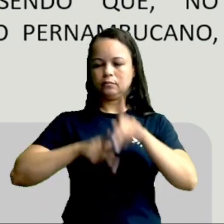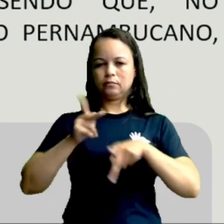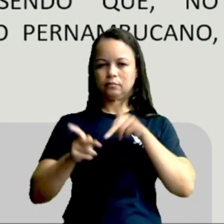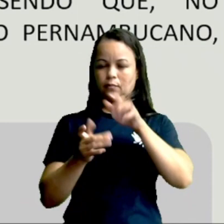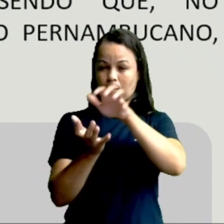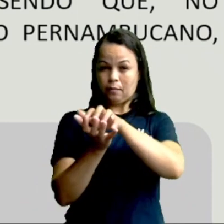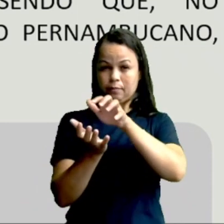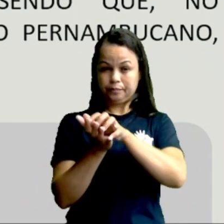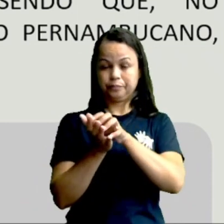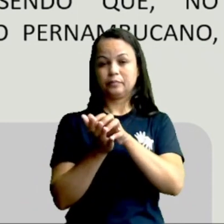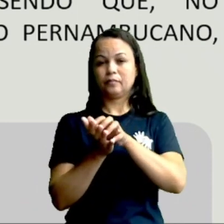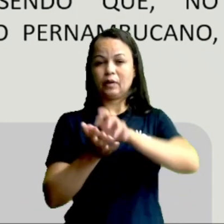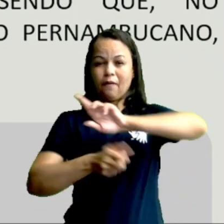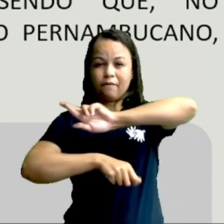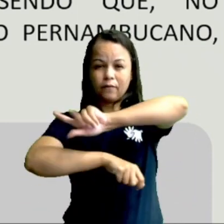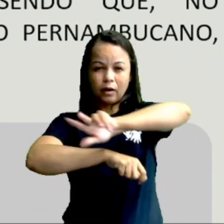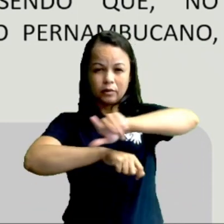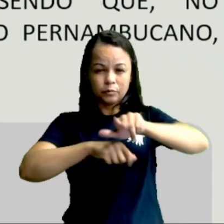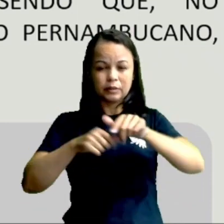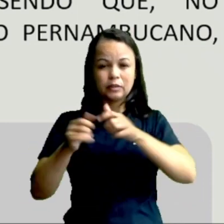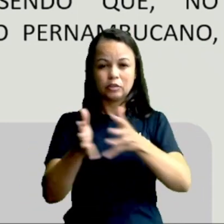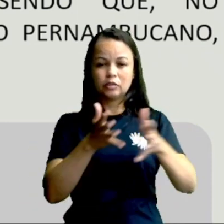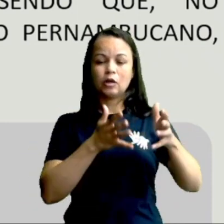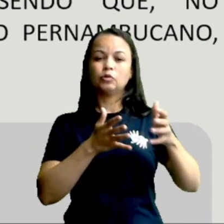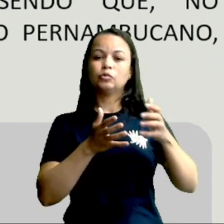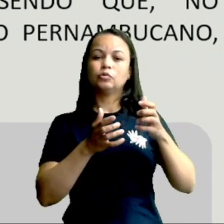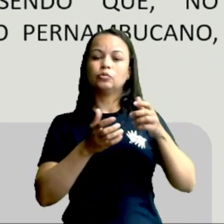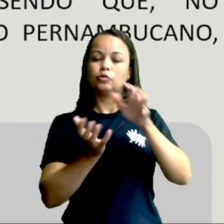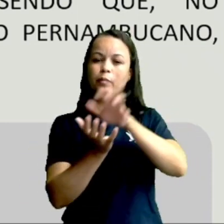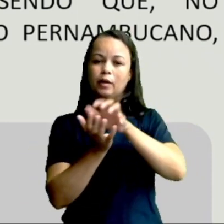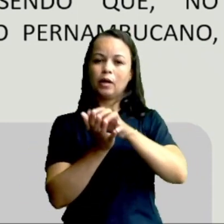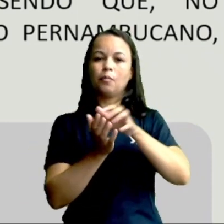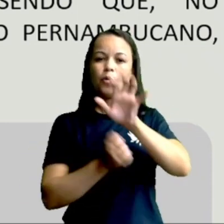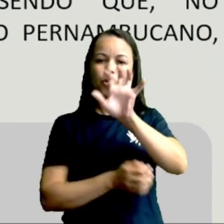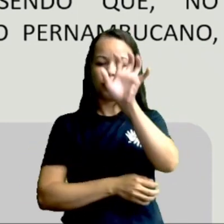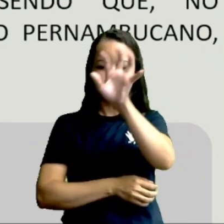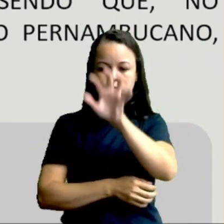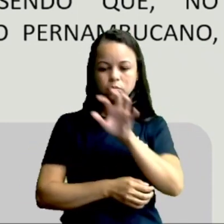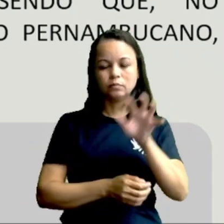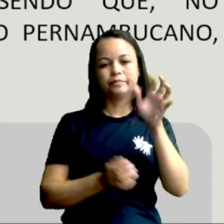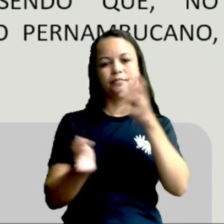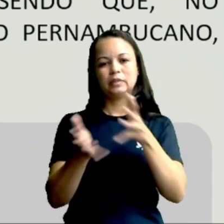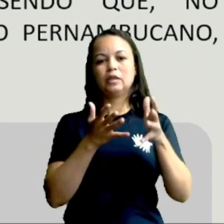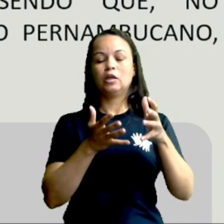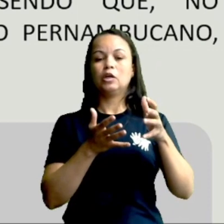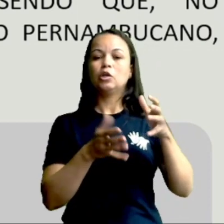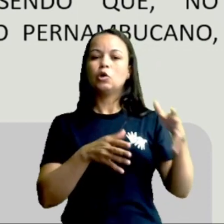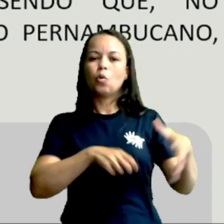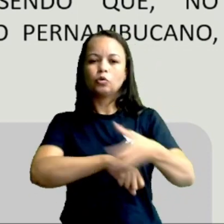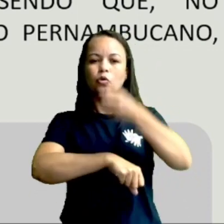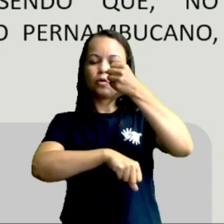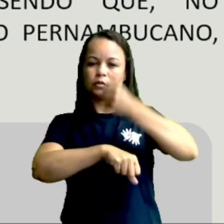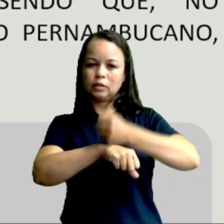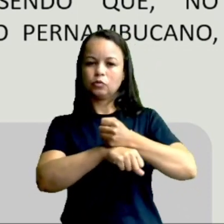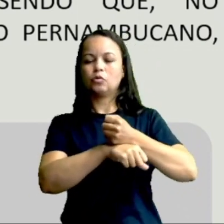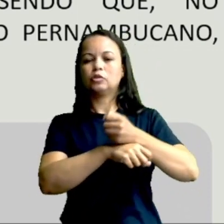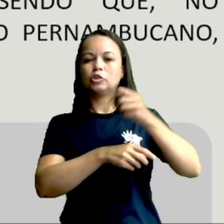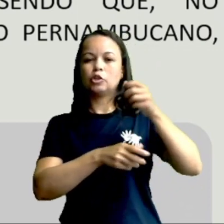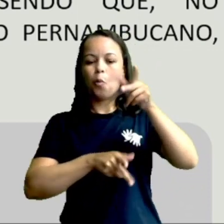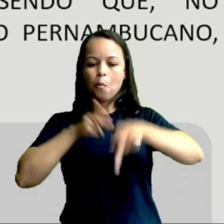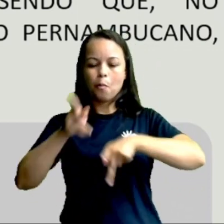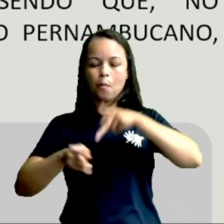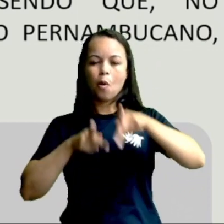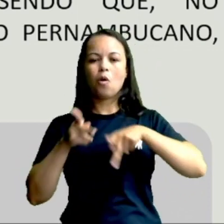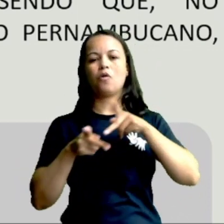sofreu uma forte miscigenação entre os habitantes originários da região e os colonizadores e os povos africanos, né? Nós tivemos